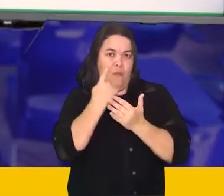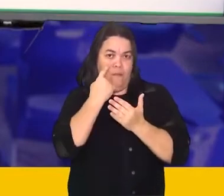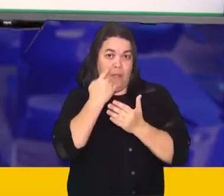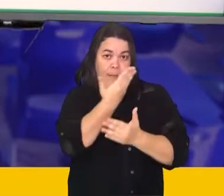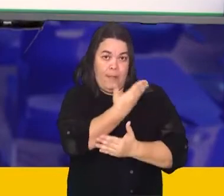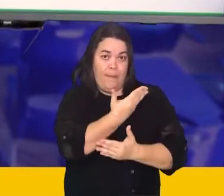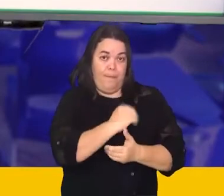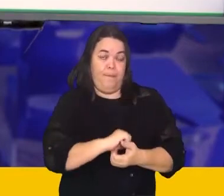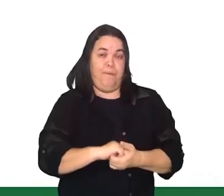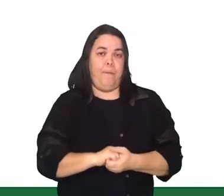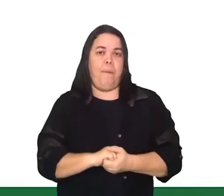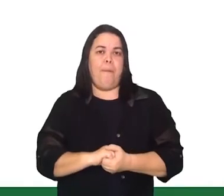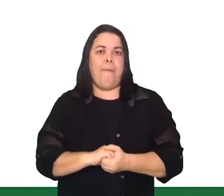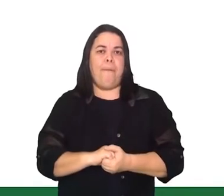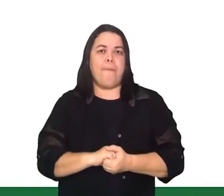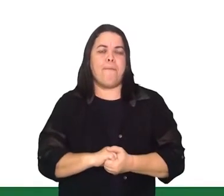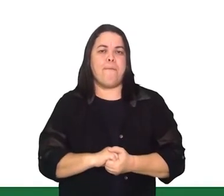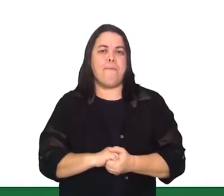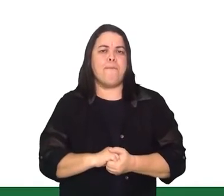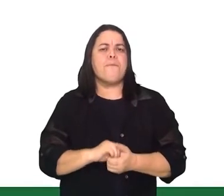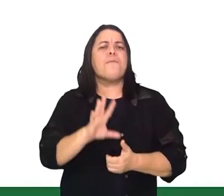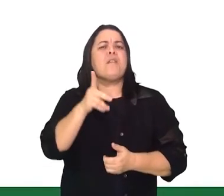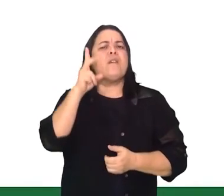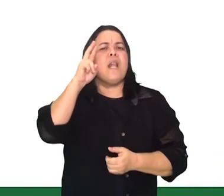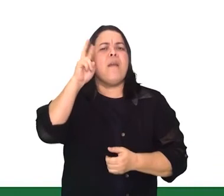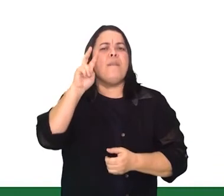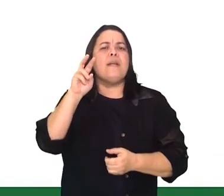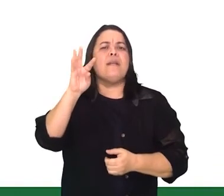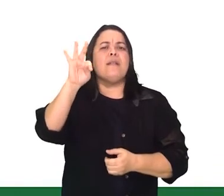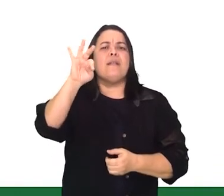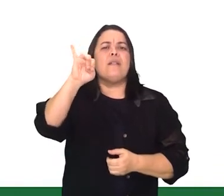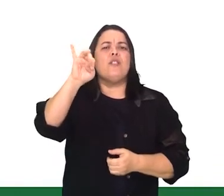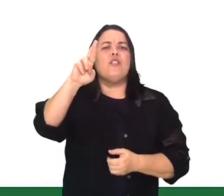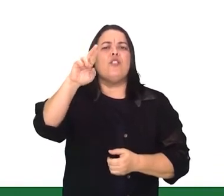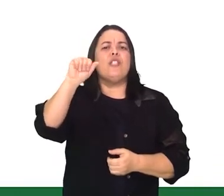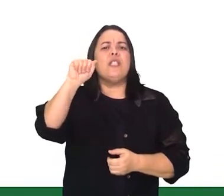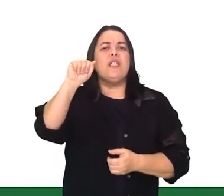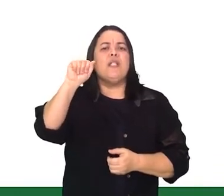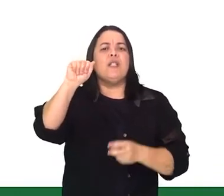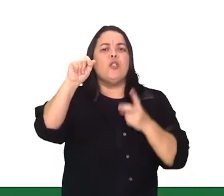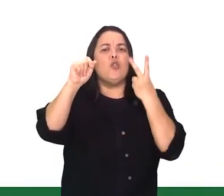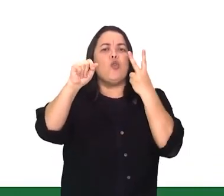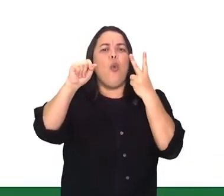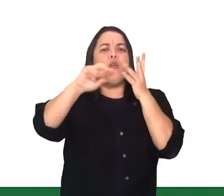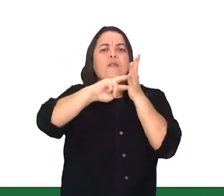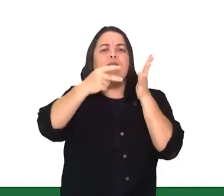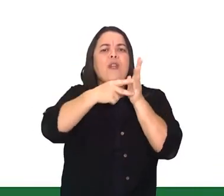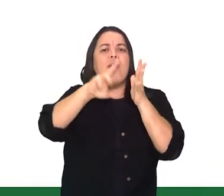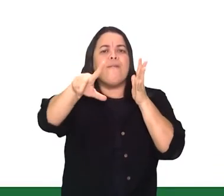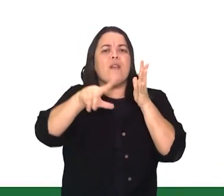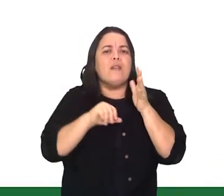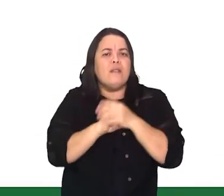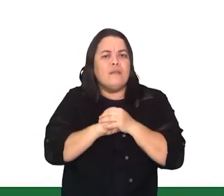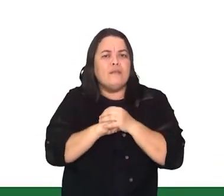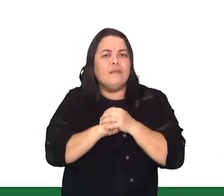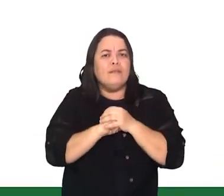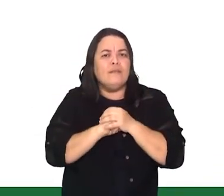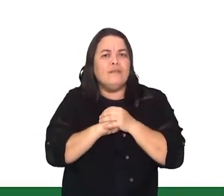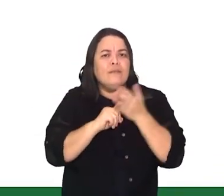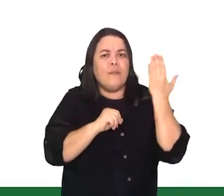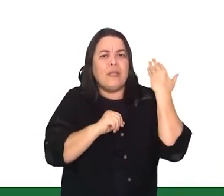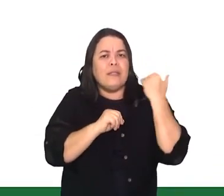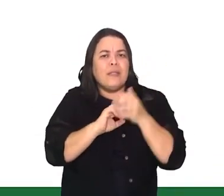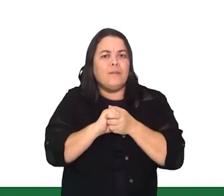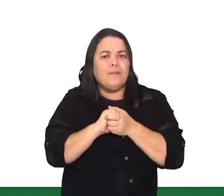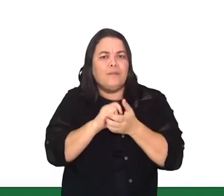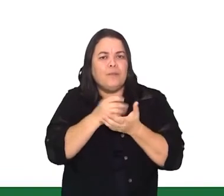aqui. Lembra que usamos a palavra tira com significados diferentes em dois textos na aula anterior? Então,